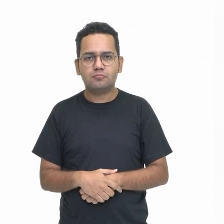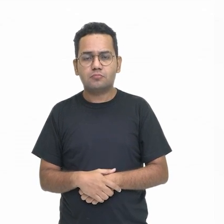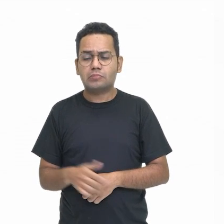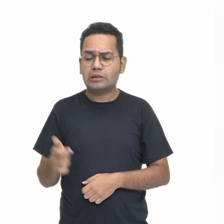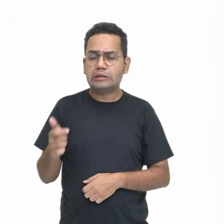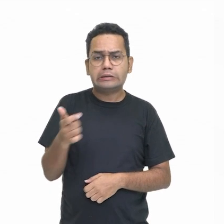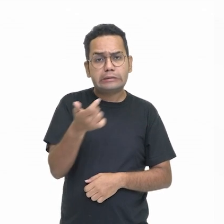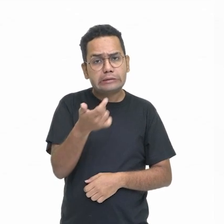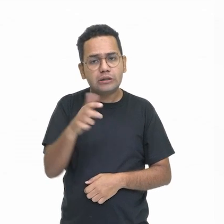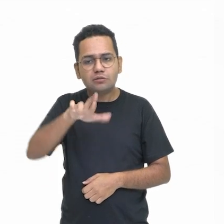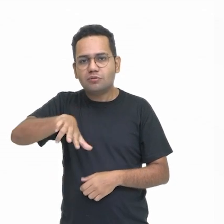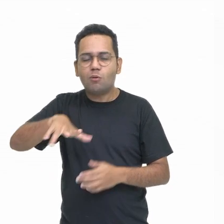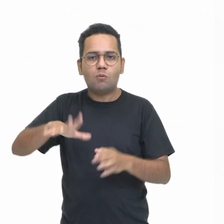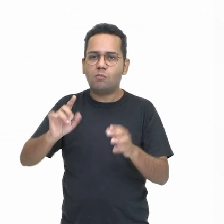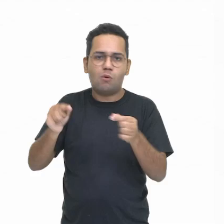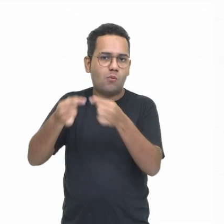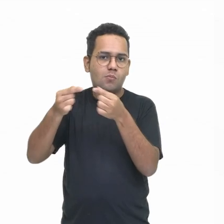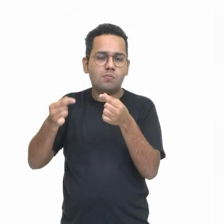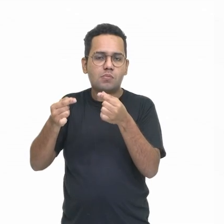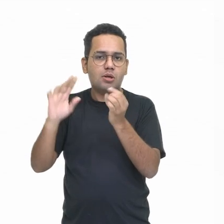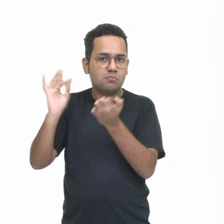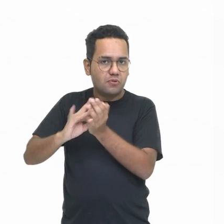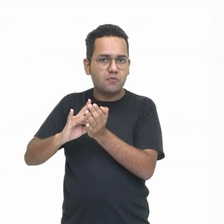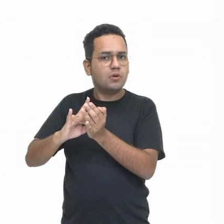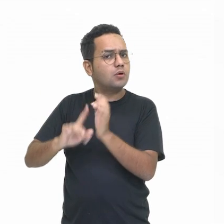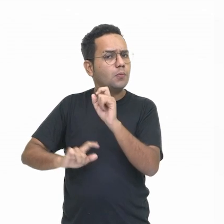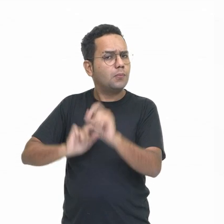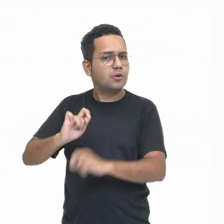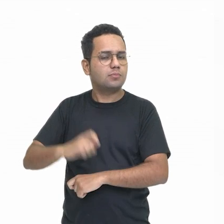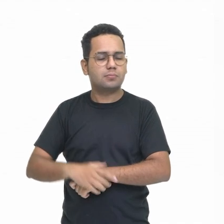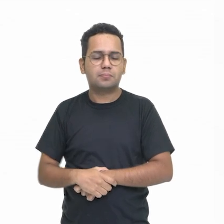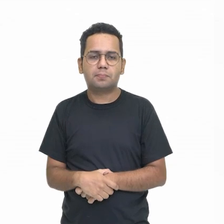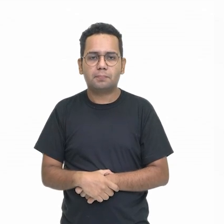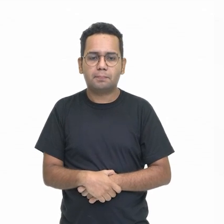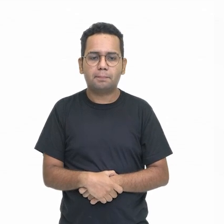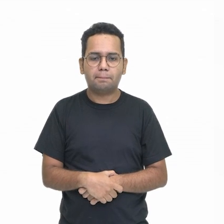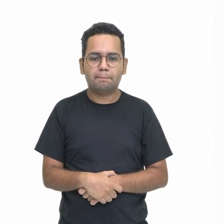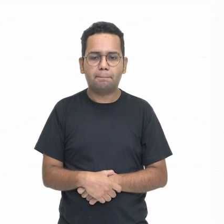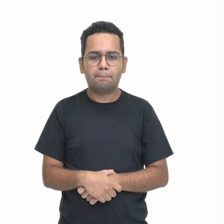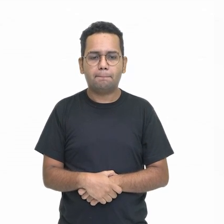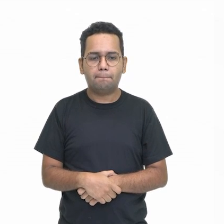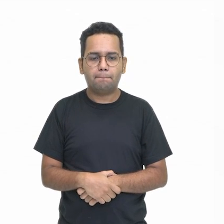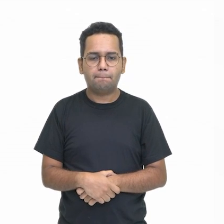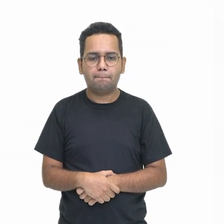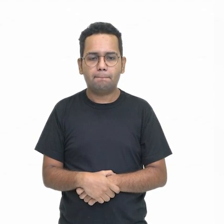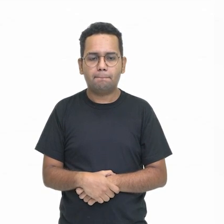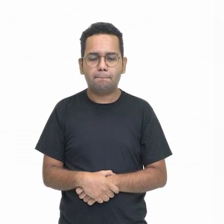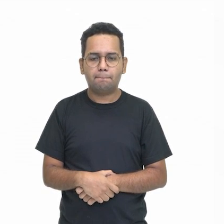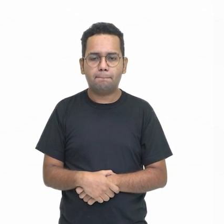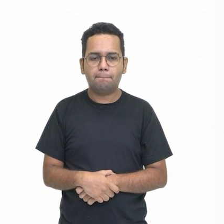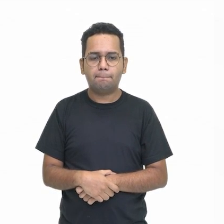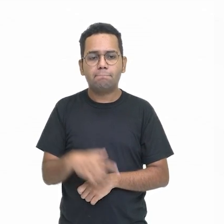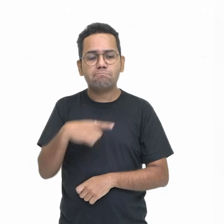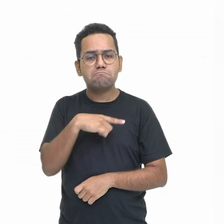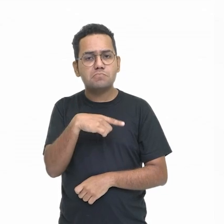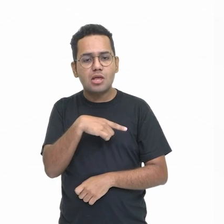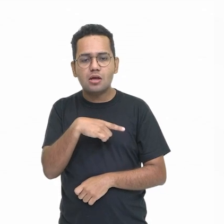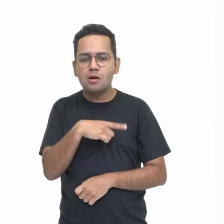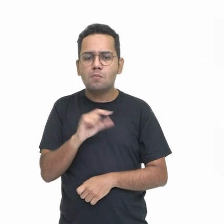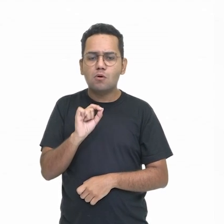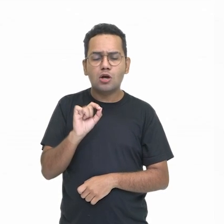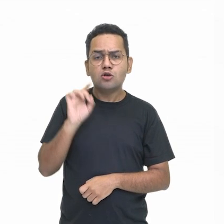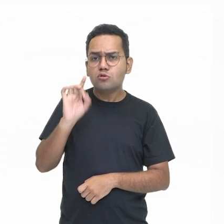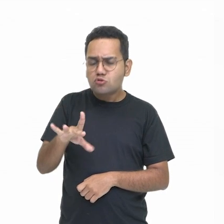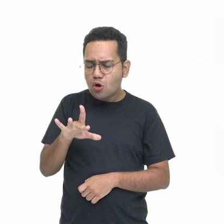legítimo ou ilegítima, essas formas de poder ilegítimas, quando pressupõe apenas o uso